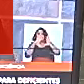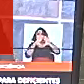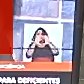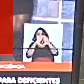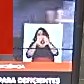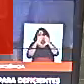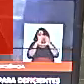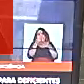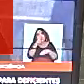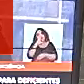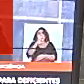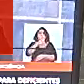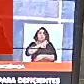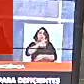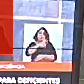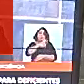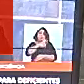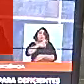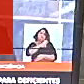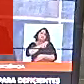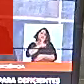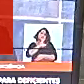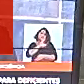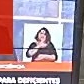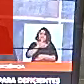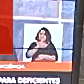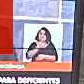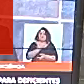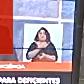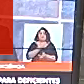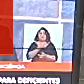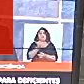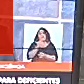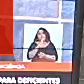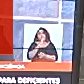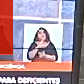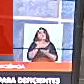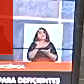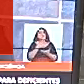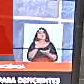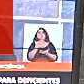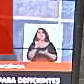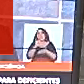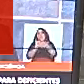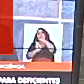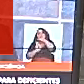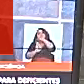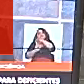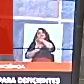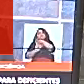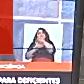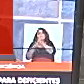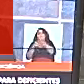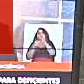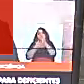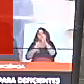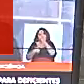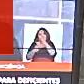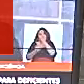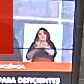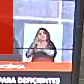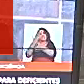Polícia Civil ou alguma instituição pública que passasse a emitir essas carteirinhas. Concordo com a doutora Vânia quando